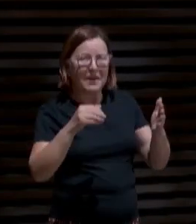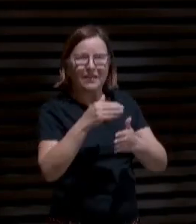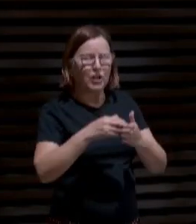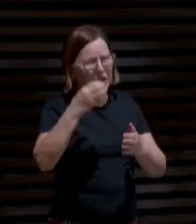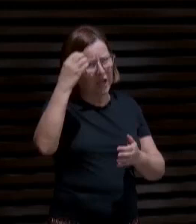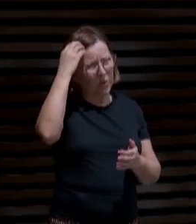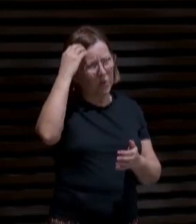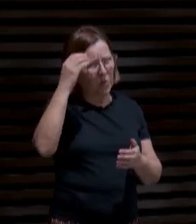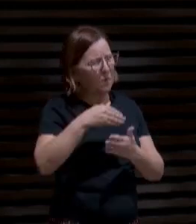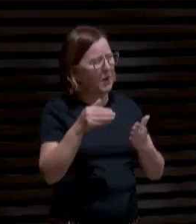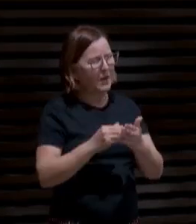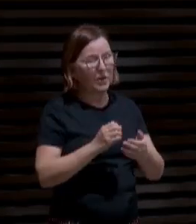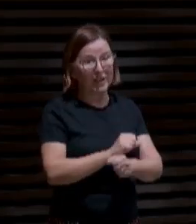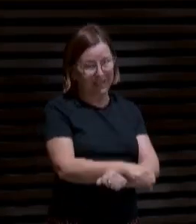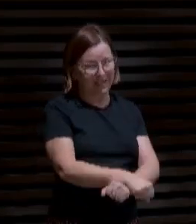escravidão.